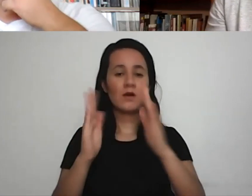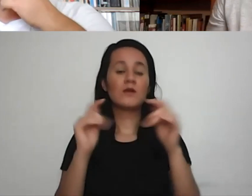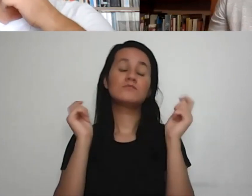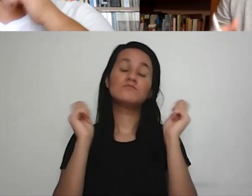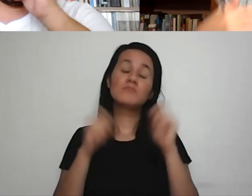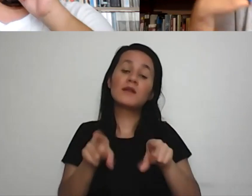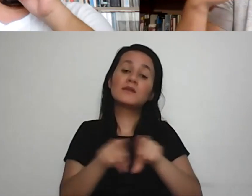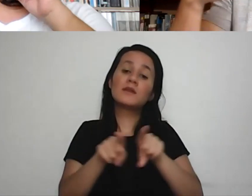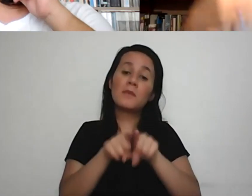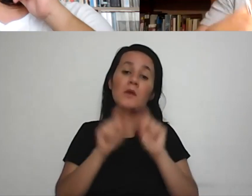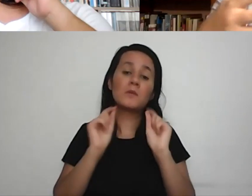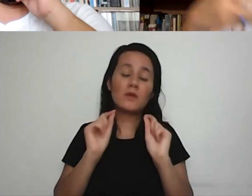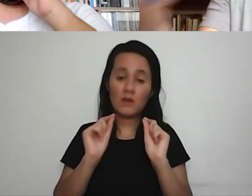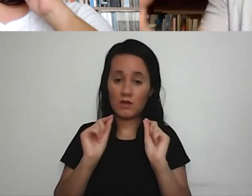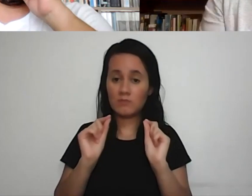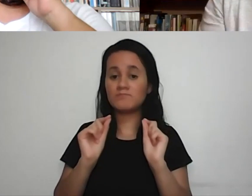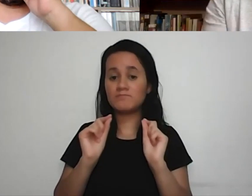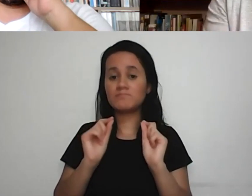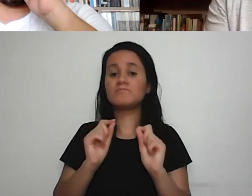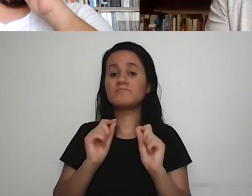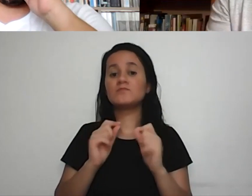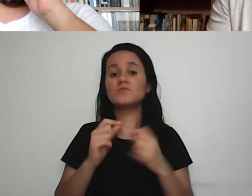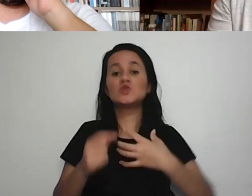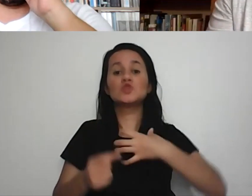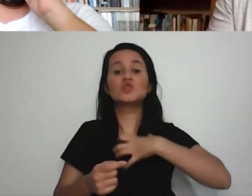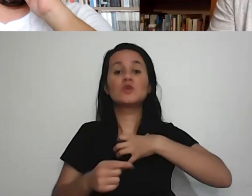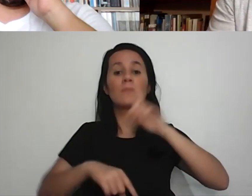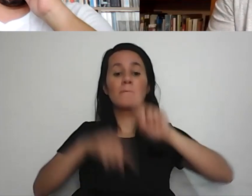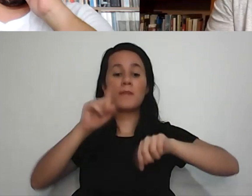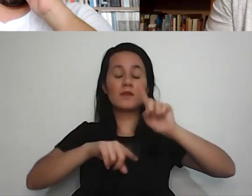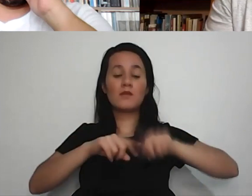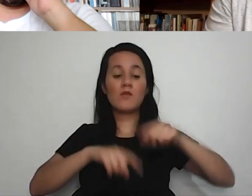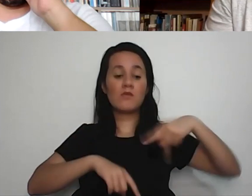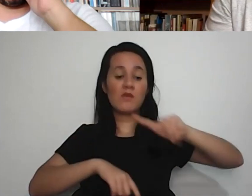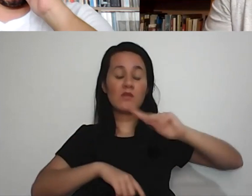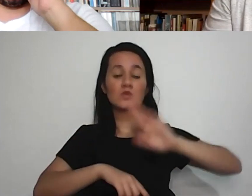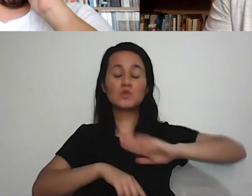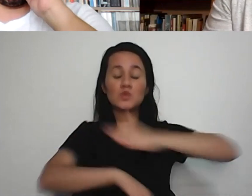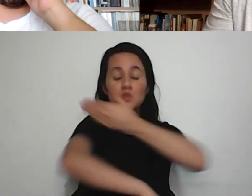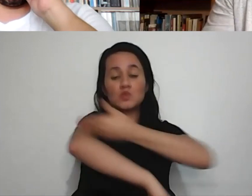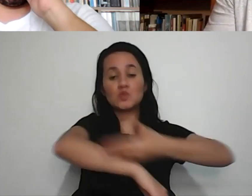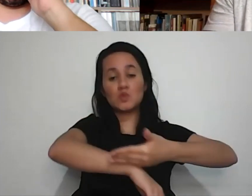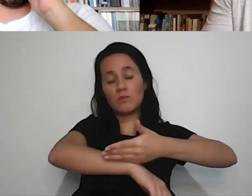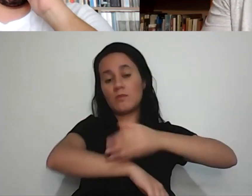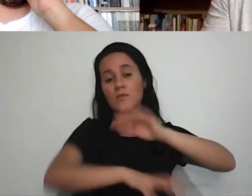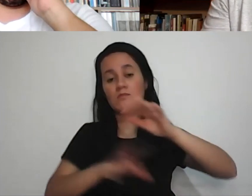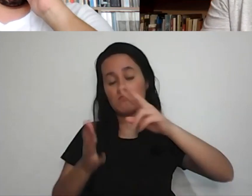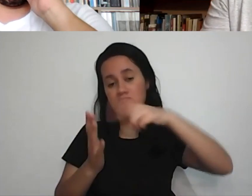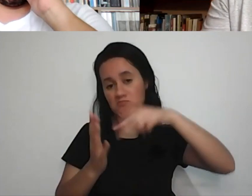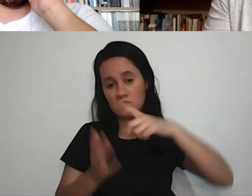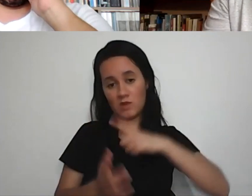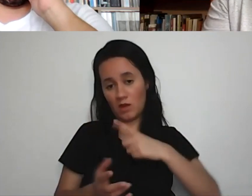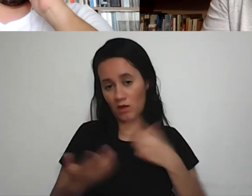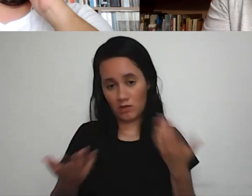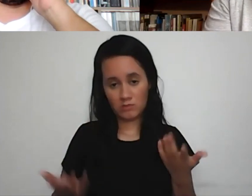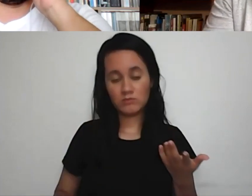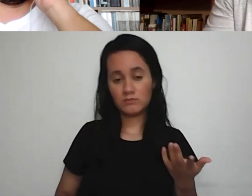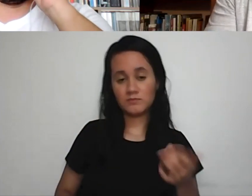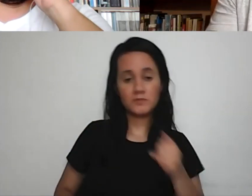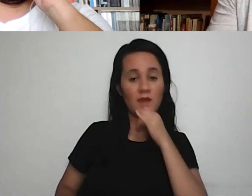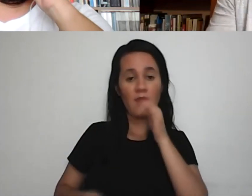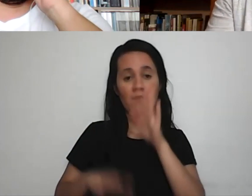maneira de diversificar o tipo de material que eles têm acesso, né? Talvez, mesmo que não tenha